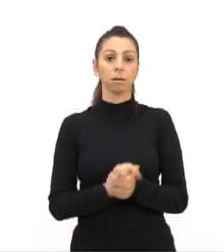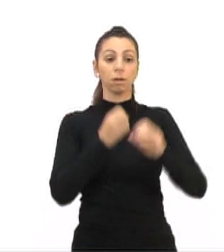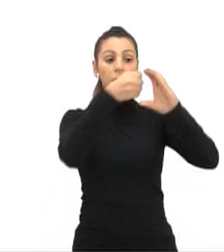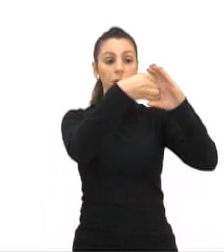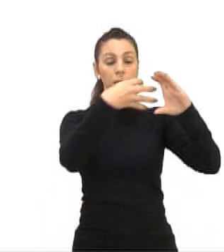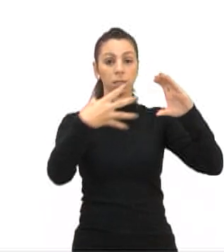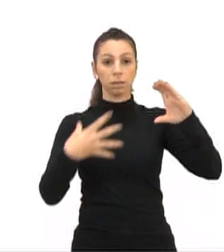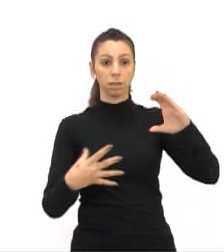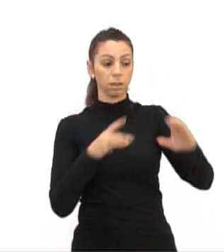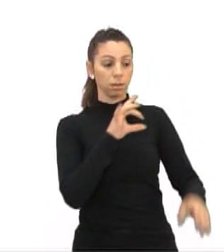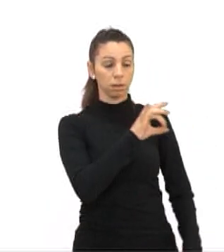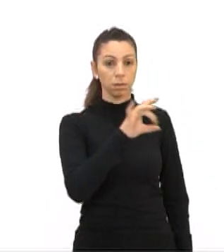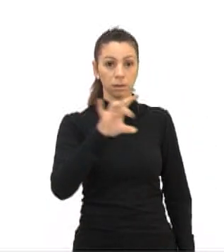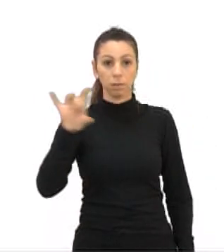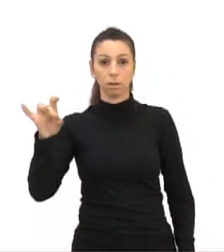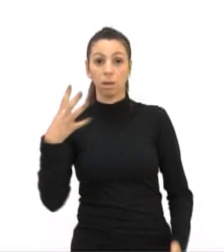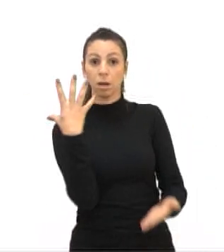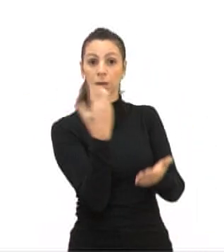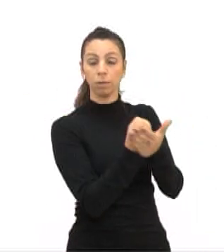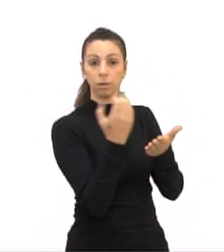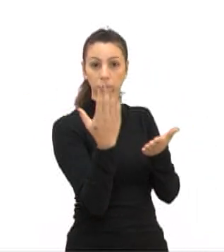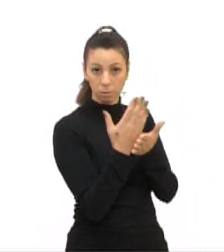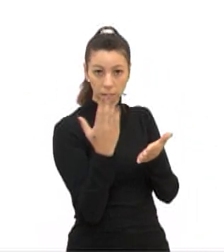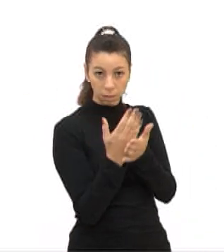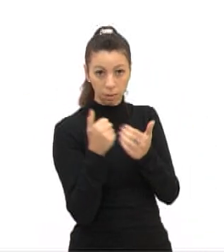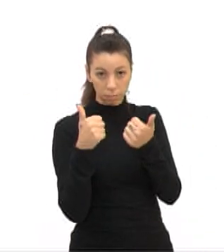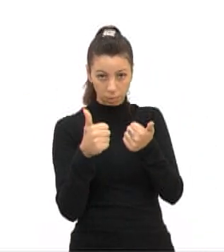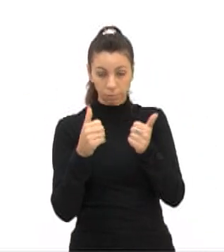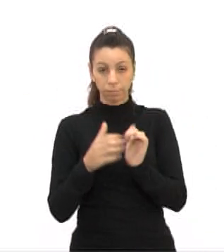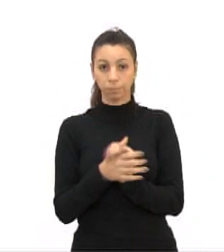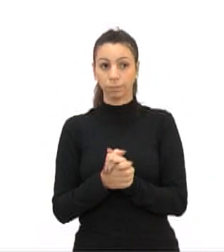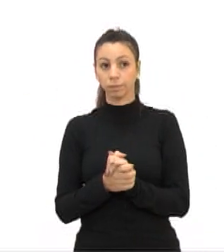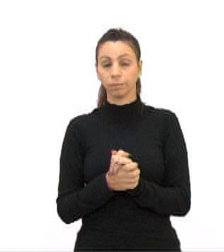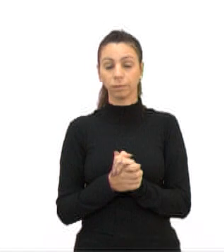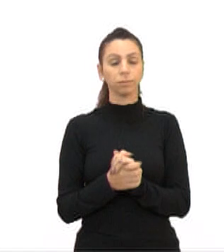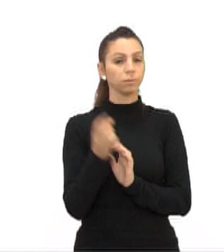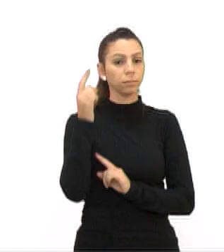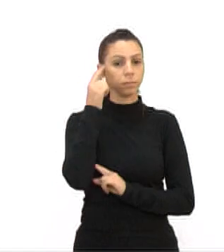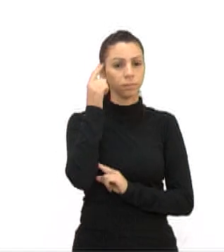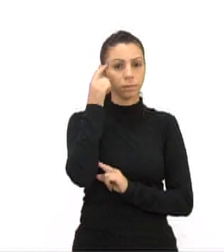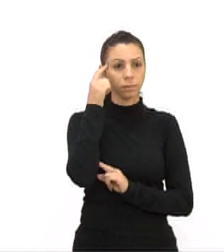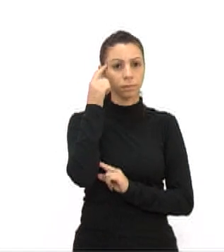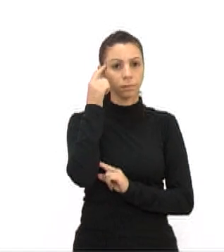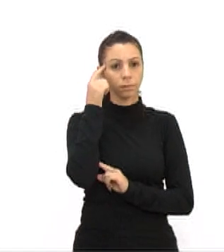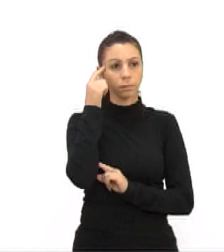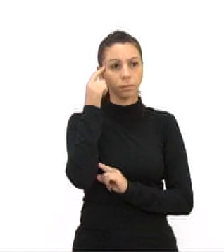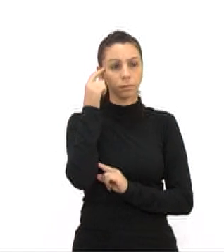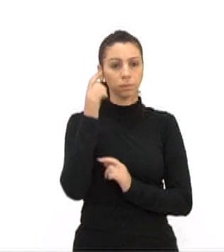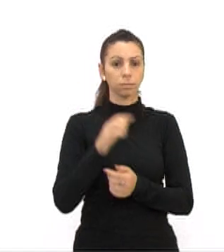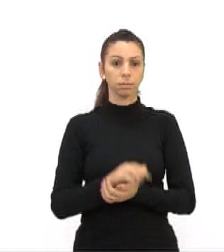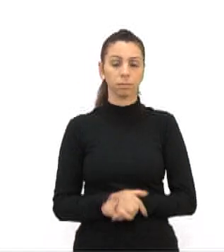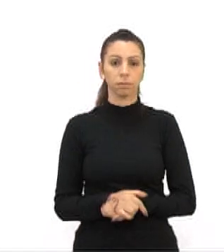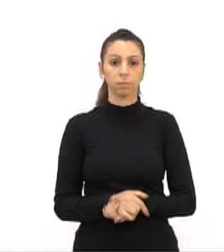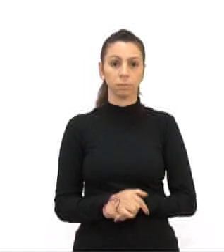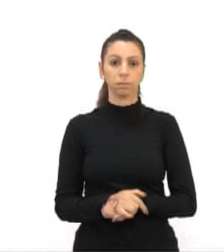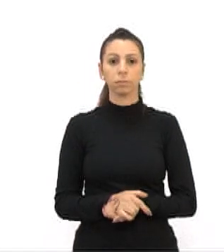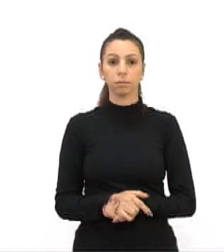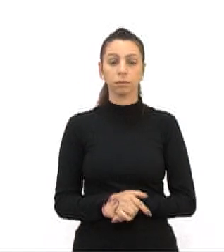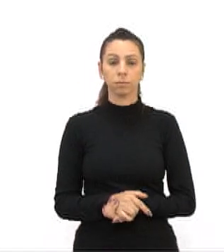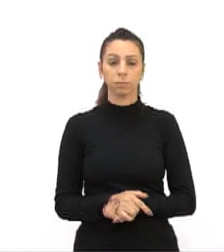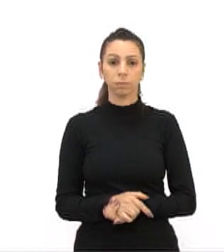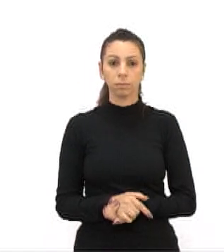características. Anotem isso daí, pessoal, no caderno de vocês, tá? Pense, qual é a